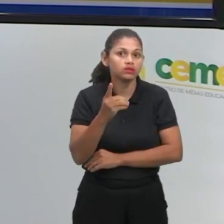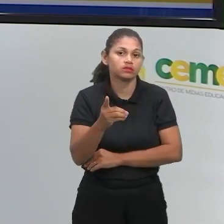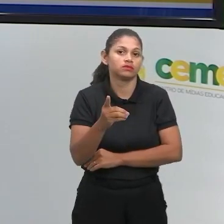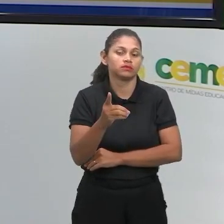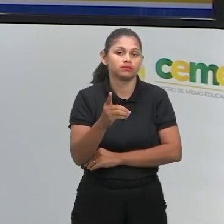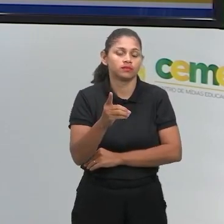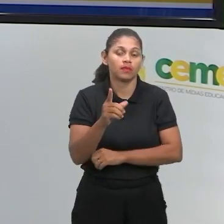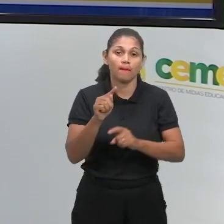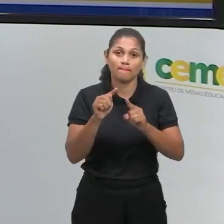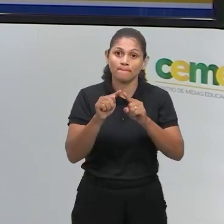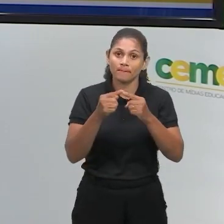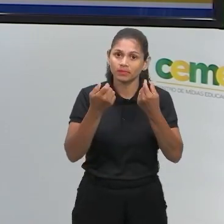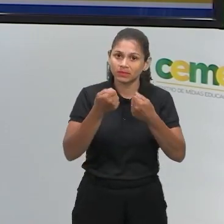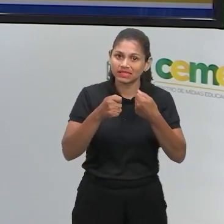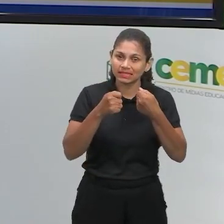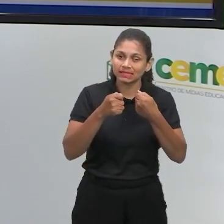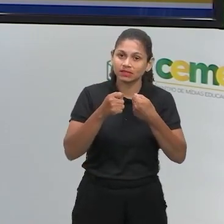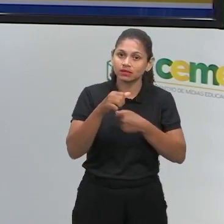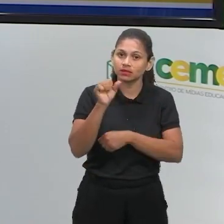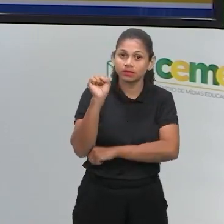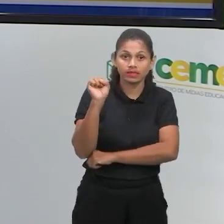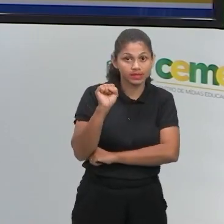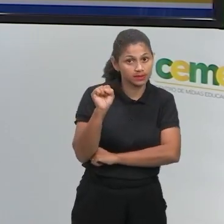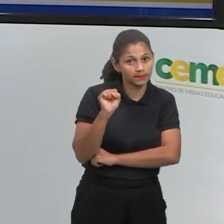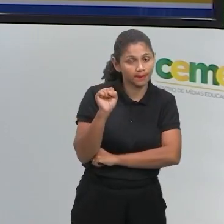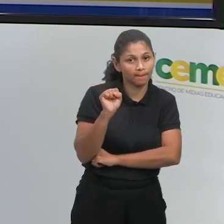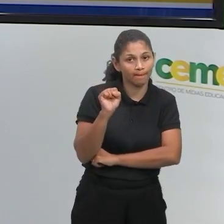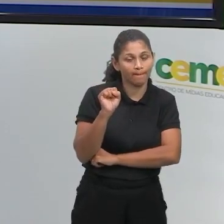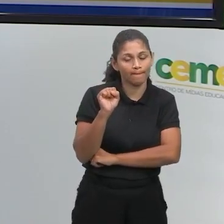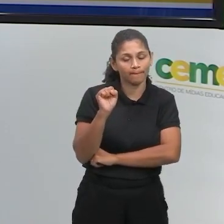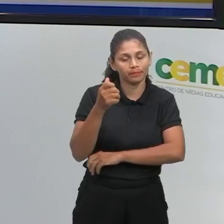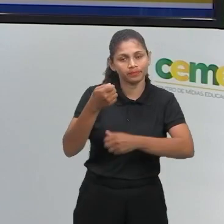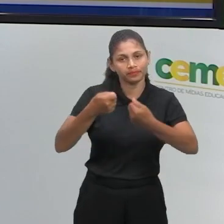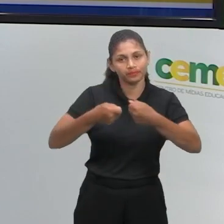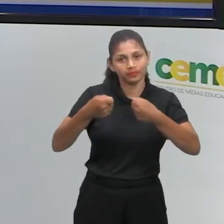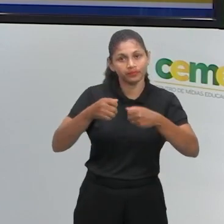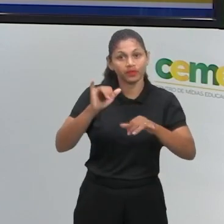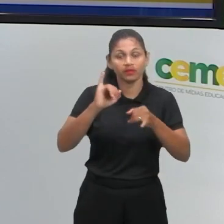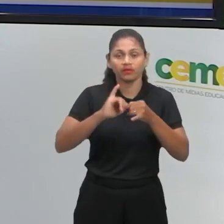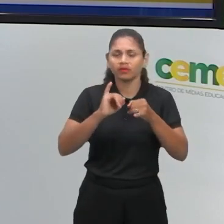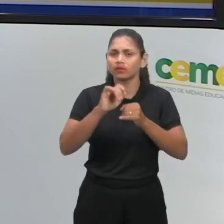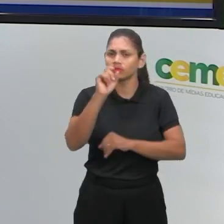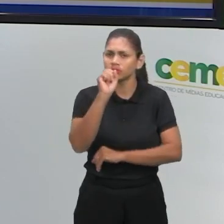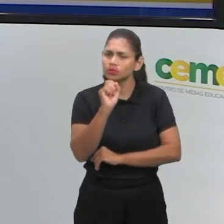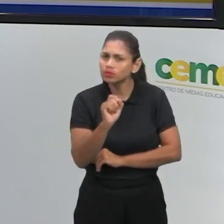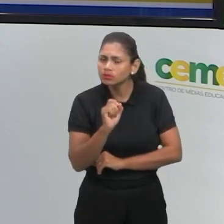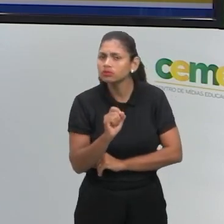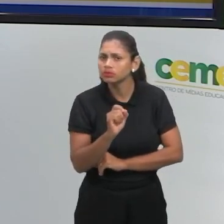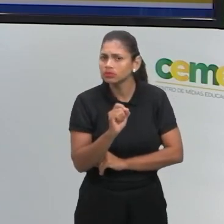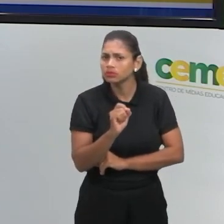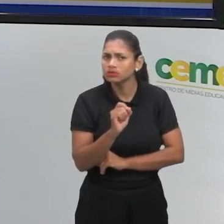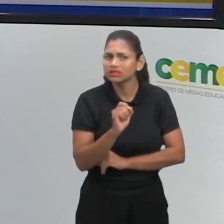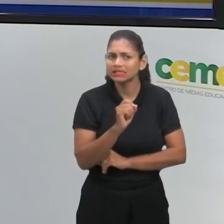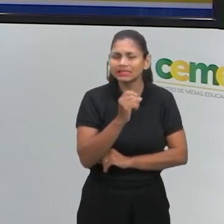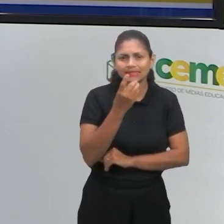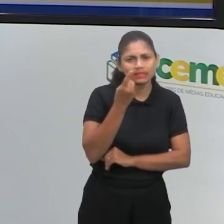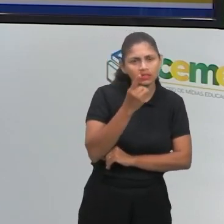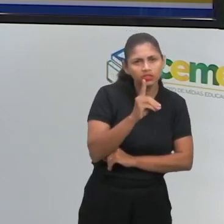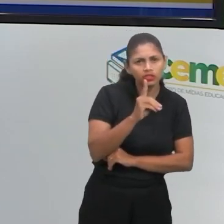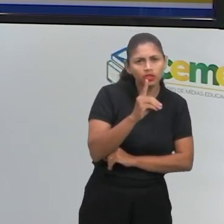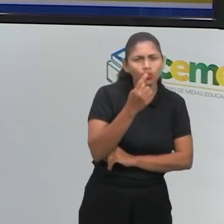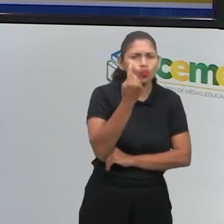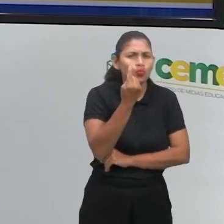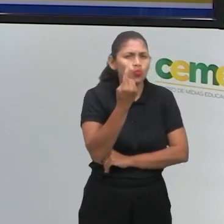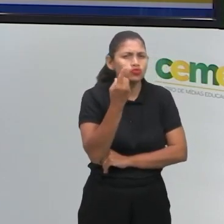em segundos. Dessa forma, o que eu posso fazer? Para sair de dias para segundo, o que eu tenho que fazer? Dias, um dia tem